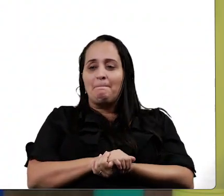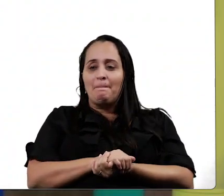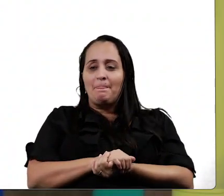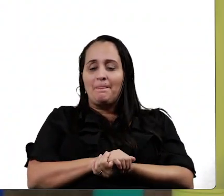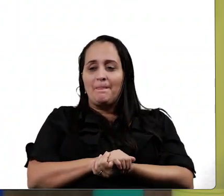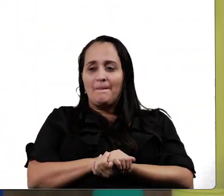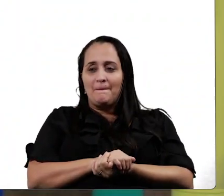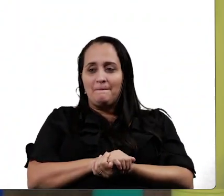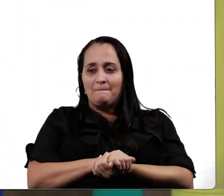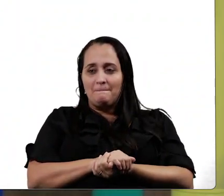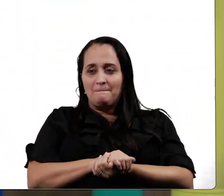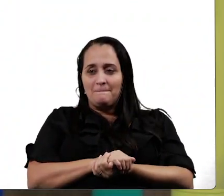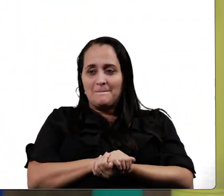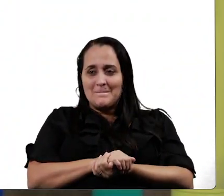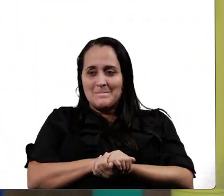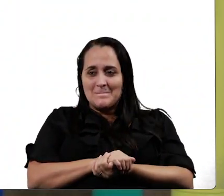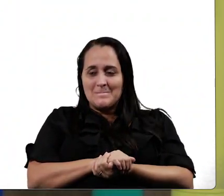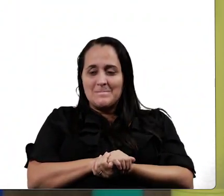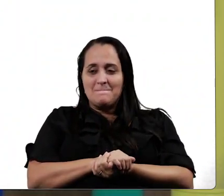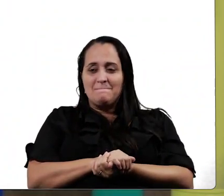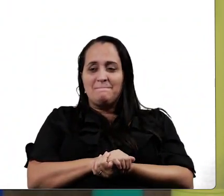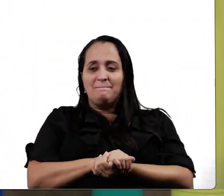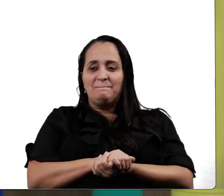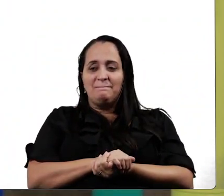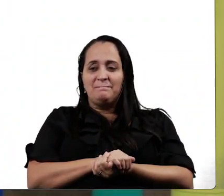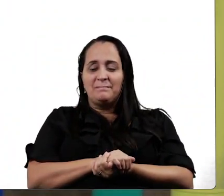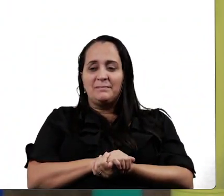vamos aqui